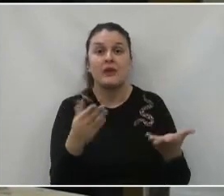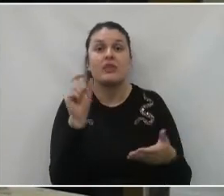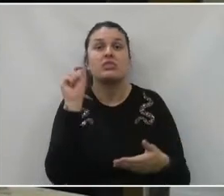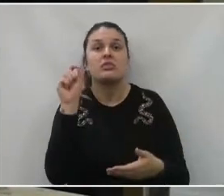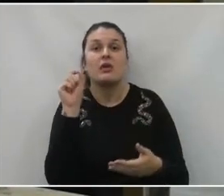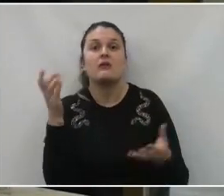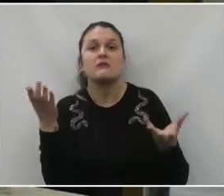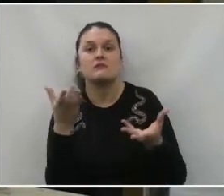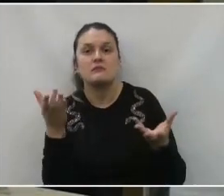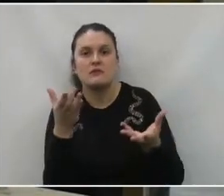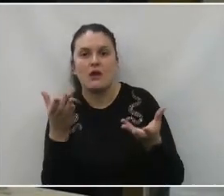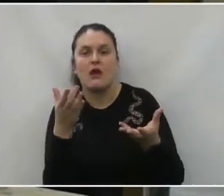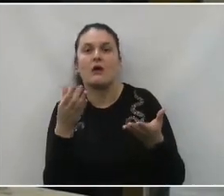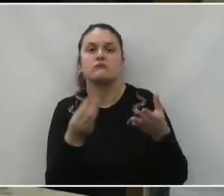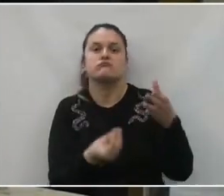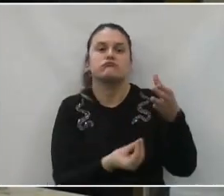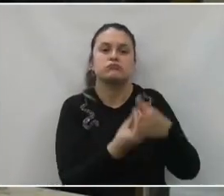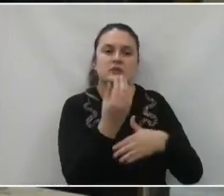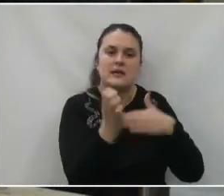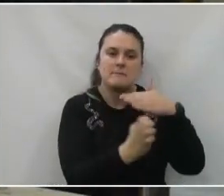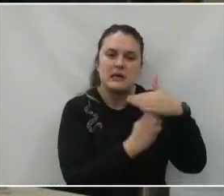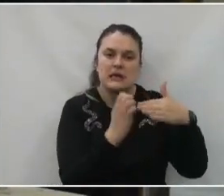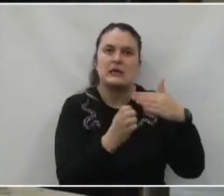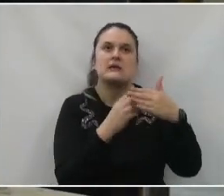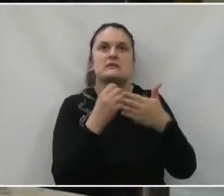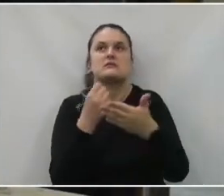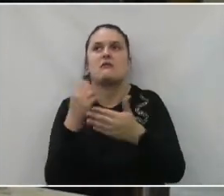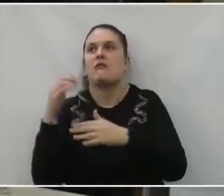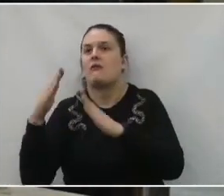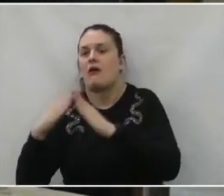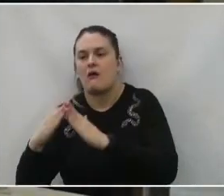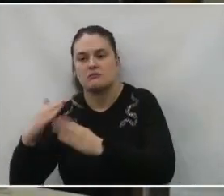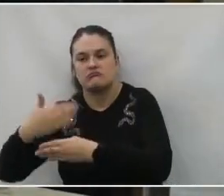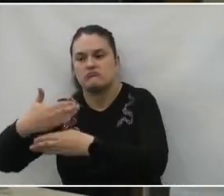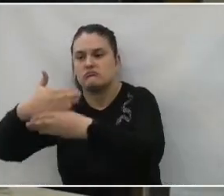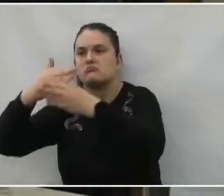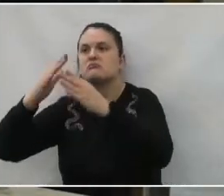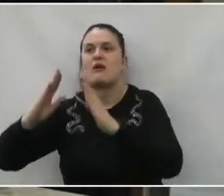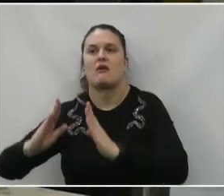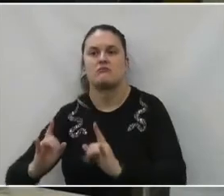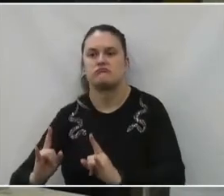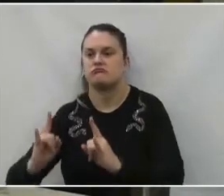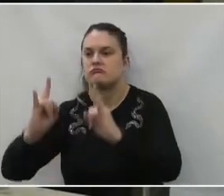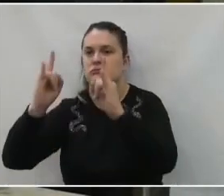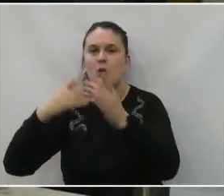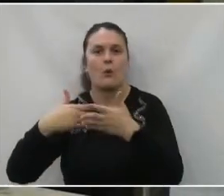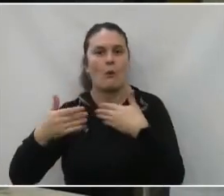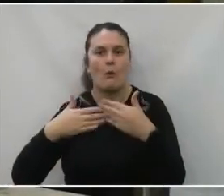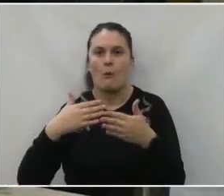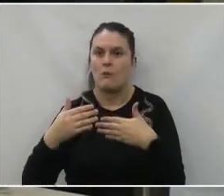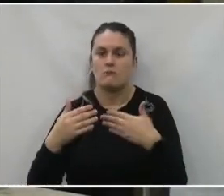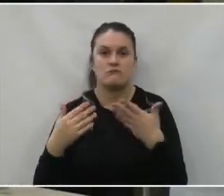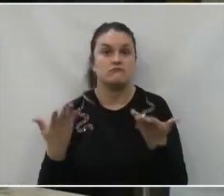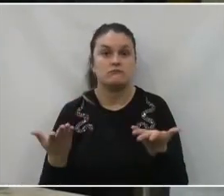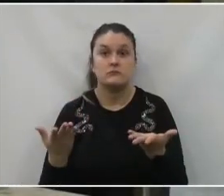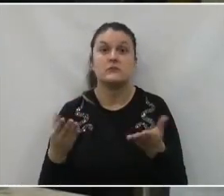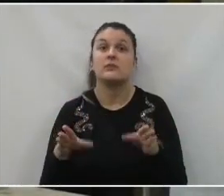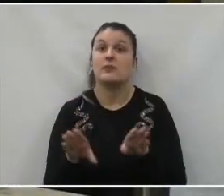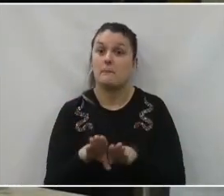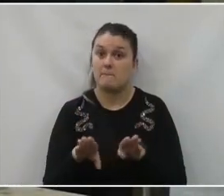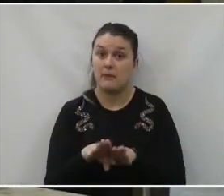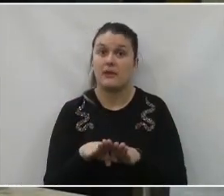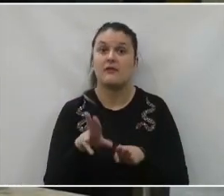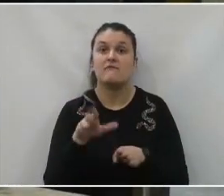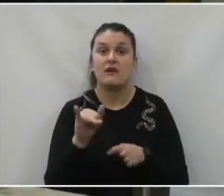queira aplicar no investimento imobiliário residencial, industrial, loteamento ou instalar empresas. Também